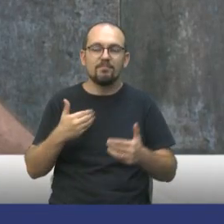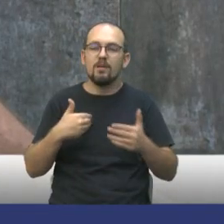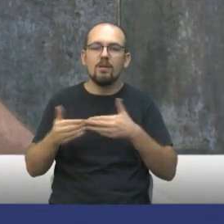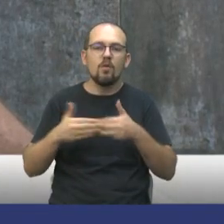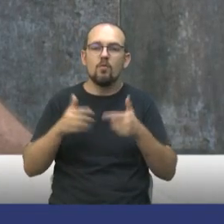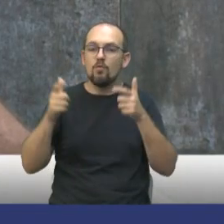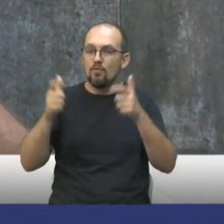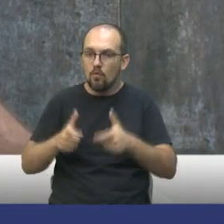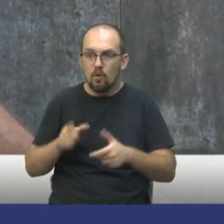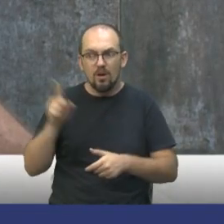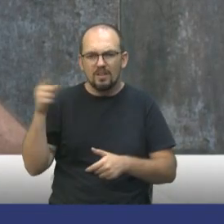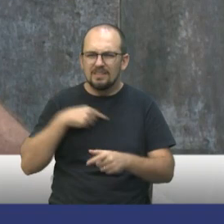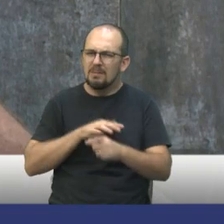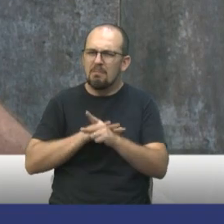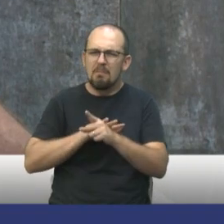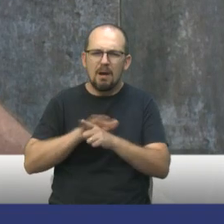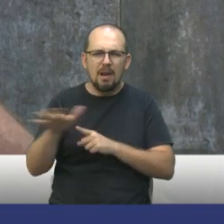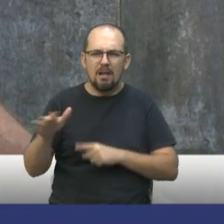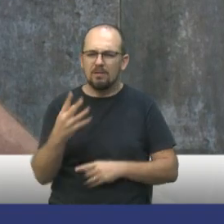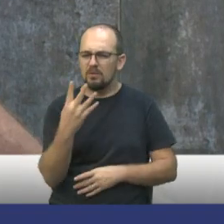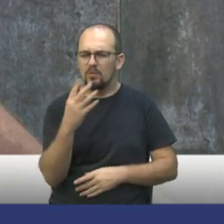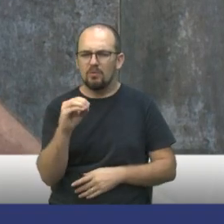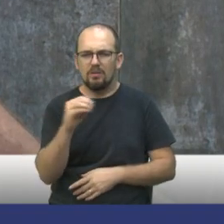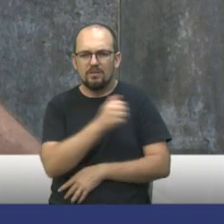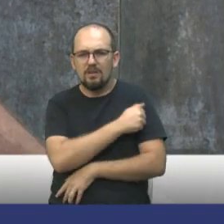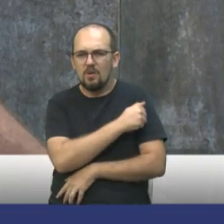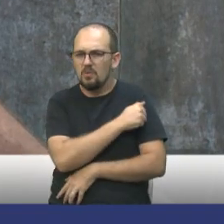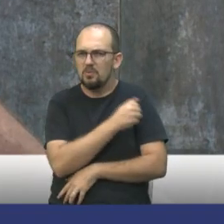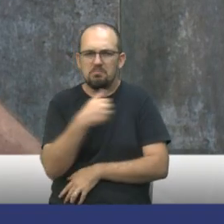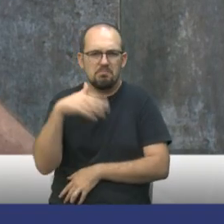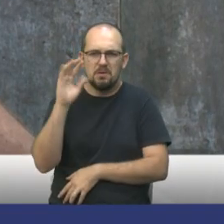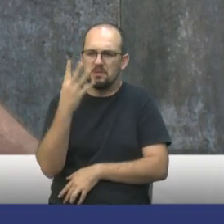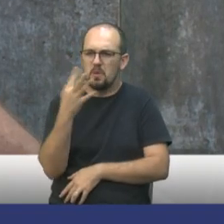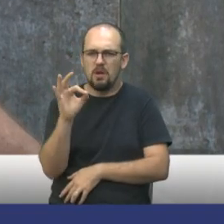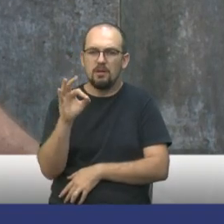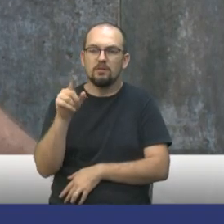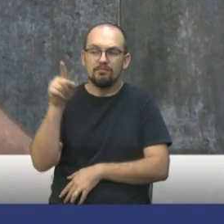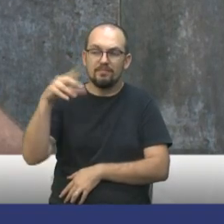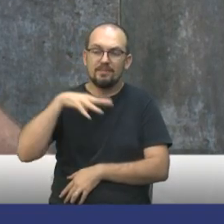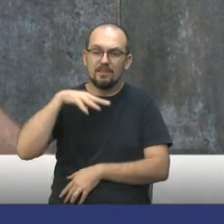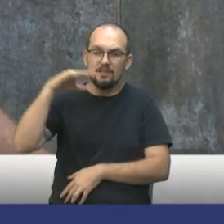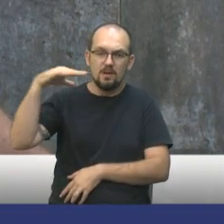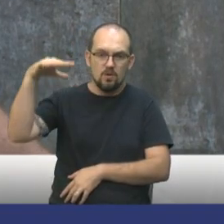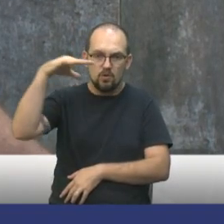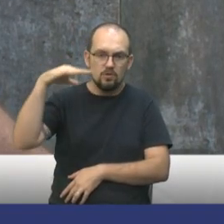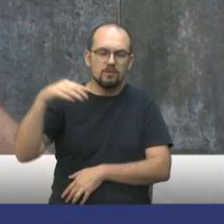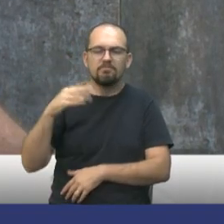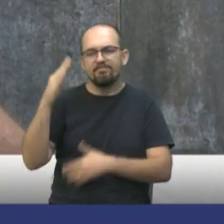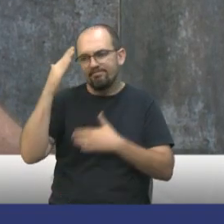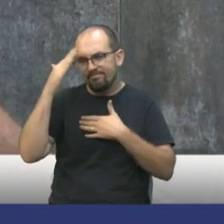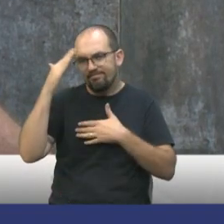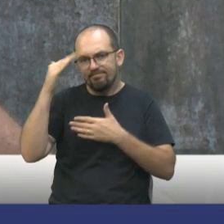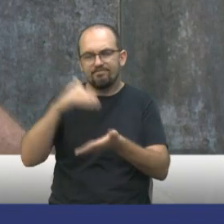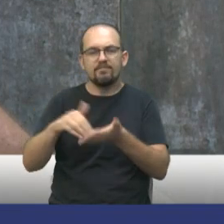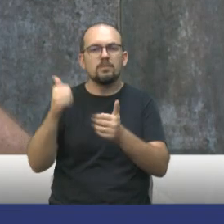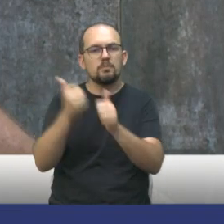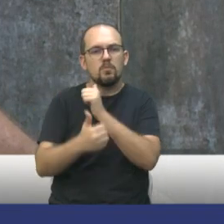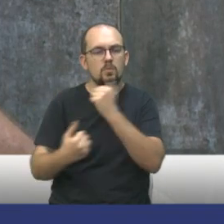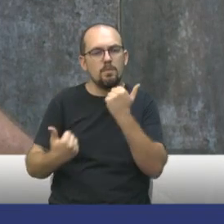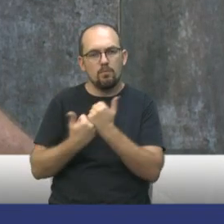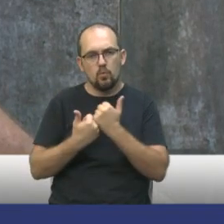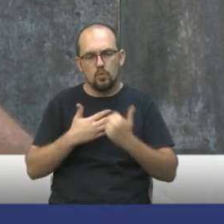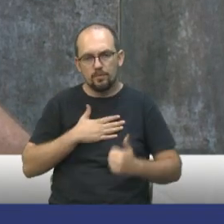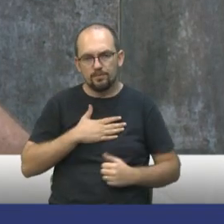40, 40 e pouco aluno na Cidade Alta. E eu só tenho a agradecer à Secretaria de Esporte pelo esse apoio que está me dando.